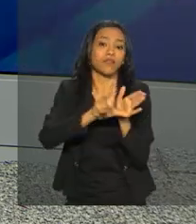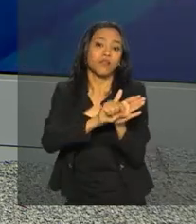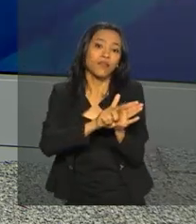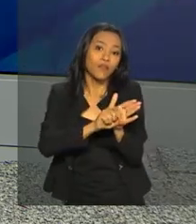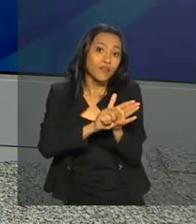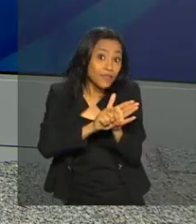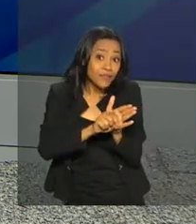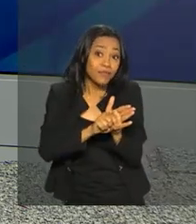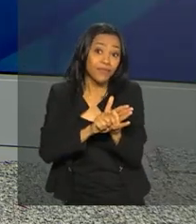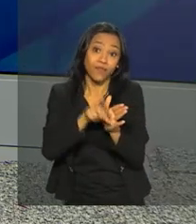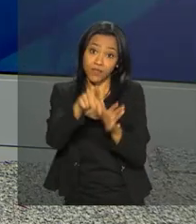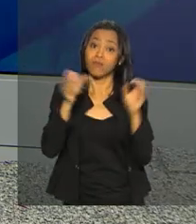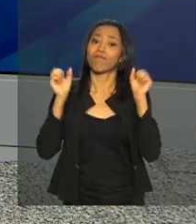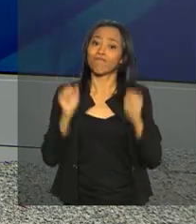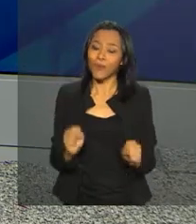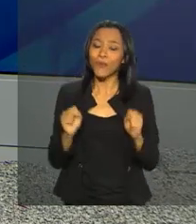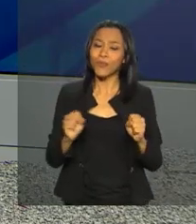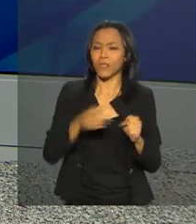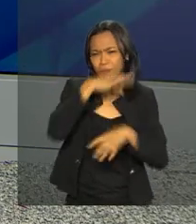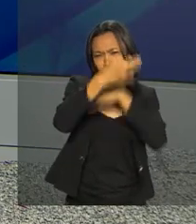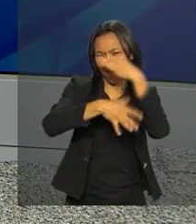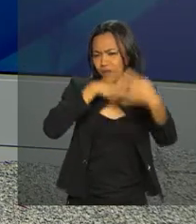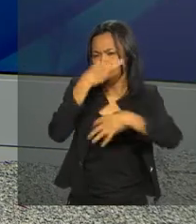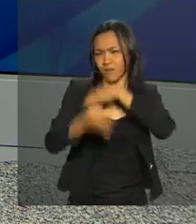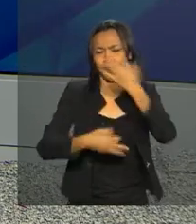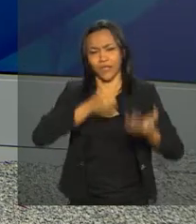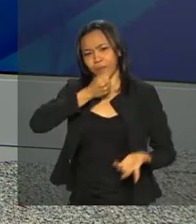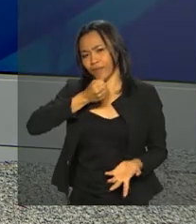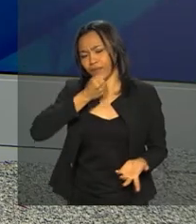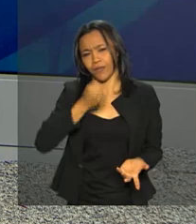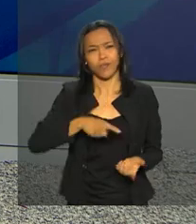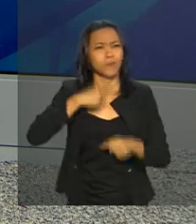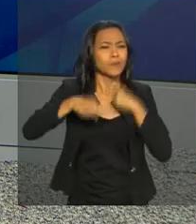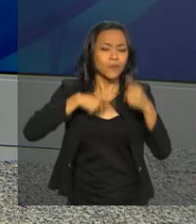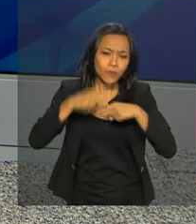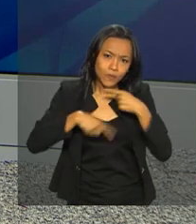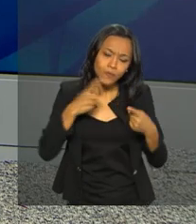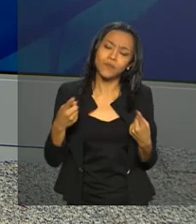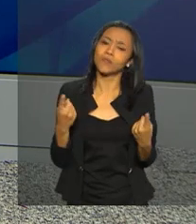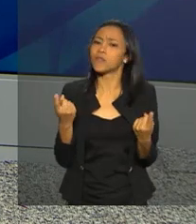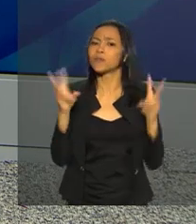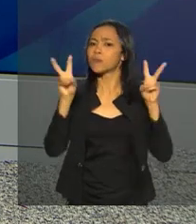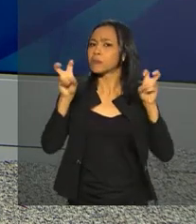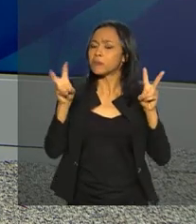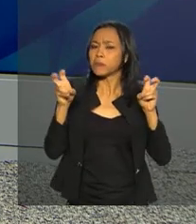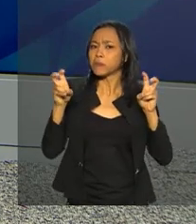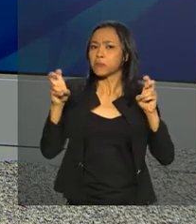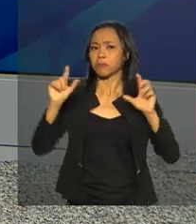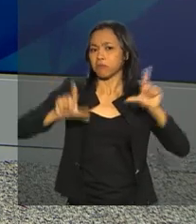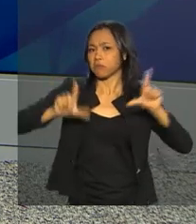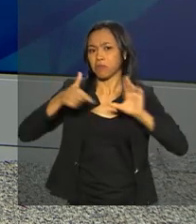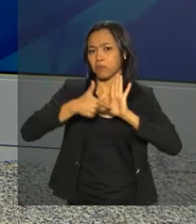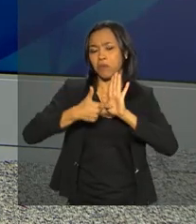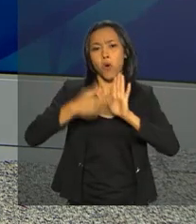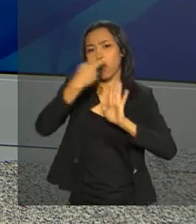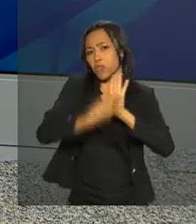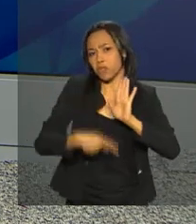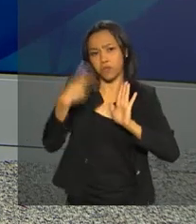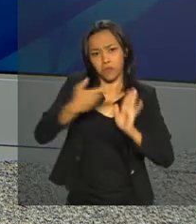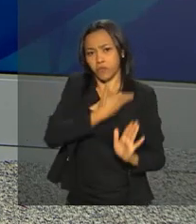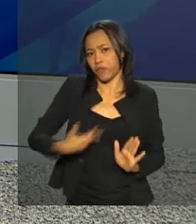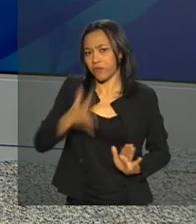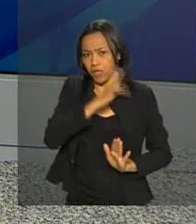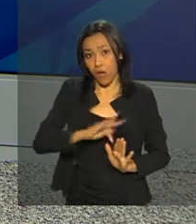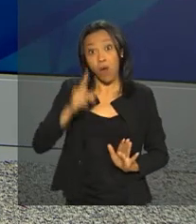no Twitter. Você pode mandar suas sugestões de reportagens e dúvidas sobre programas e ações do governo federal para o nosso